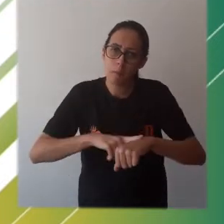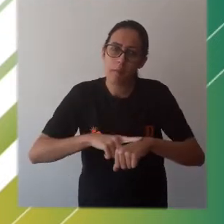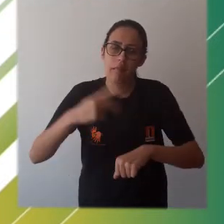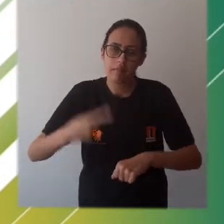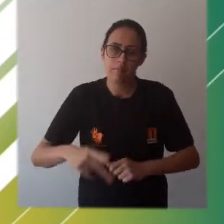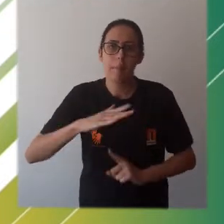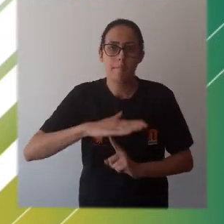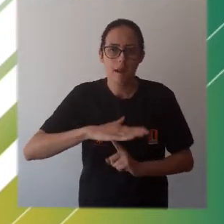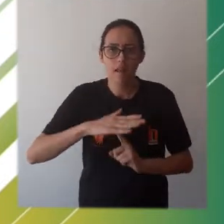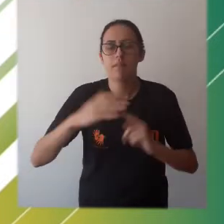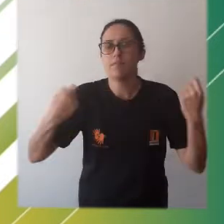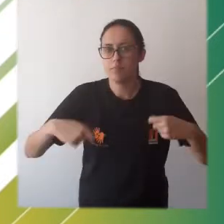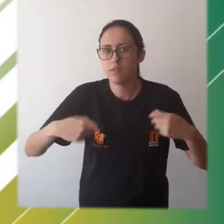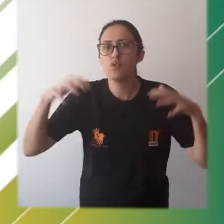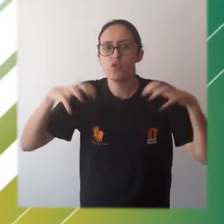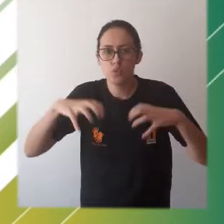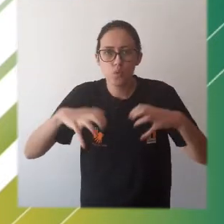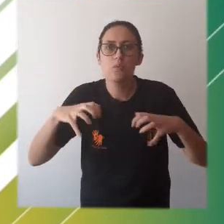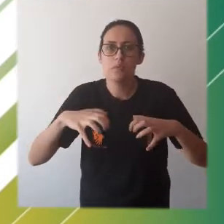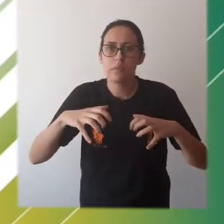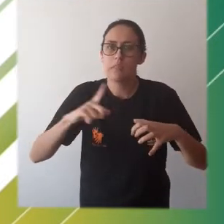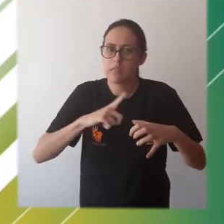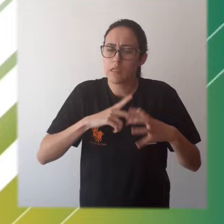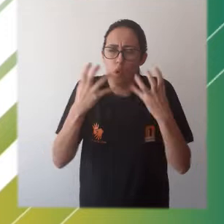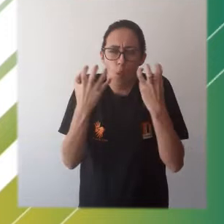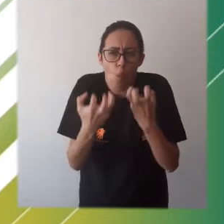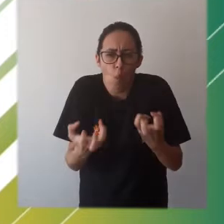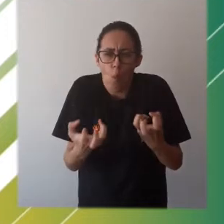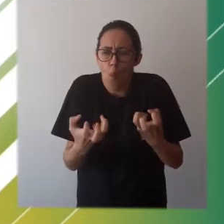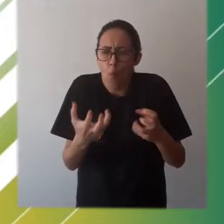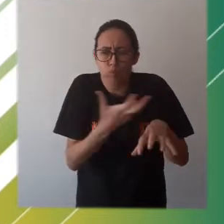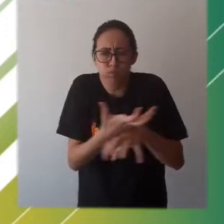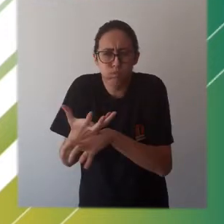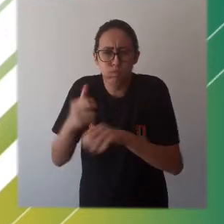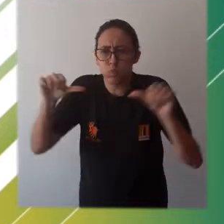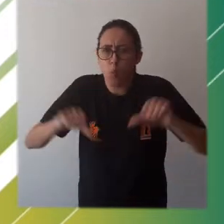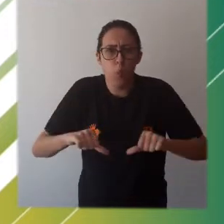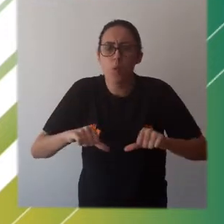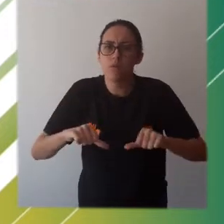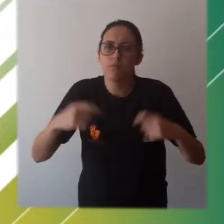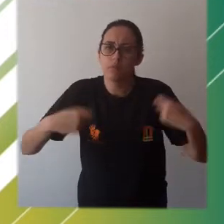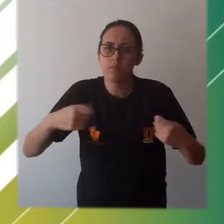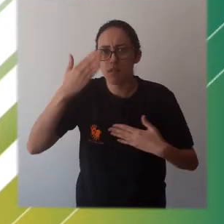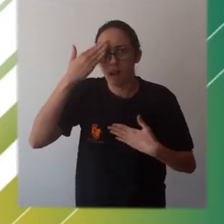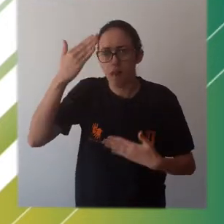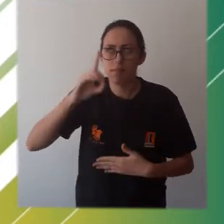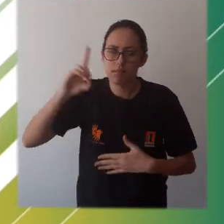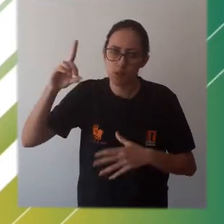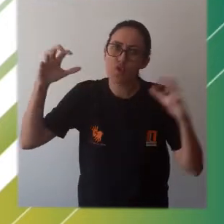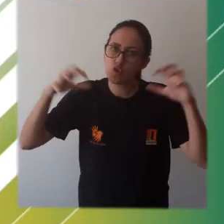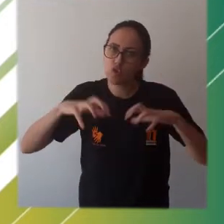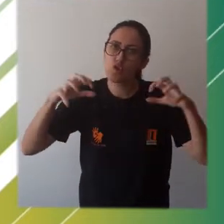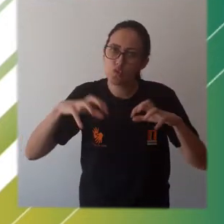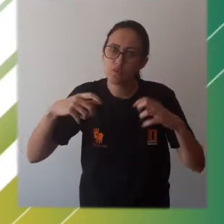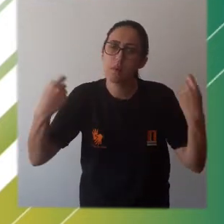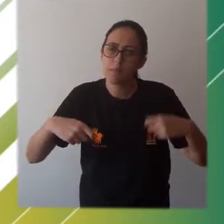momento que a gente está passando aqui no Paraná, né, esse momento de estiagem, a maior estiagem dos últimos 50 anos, a gente tem que dar graças a